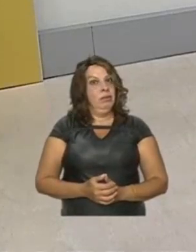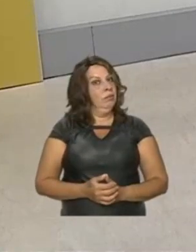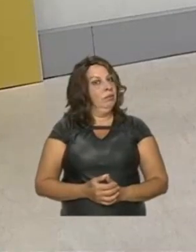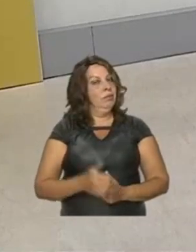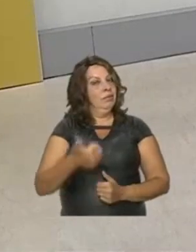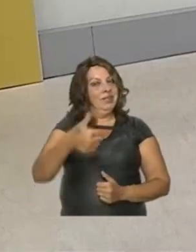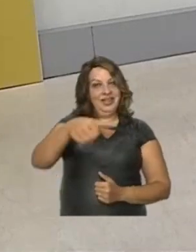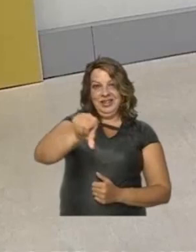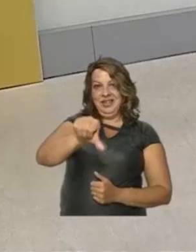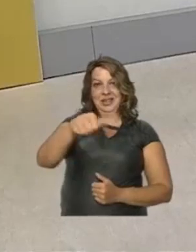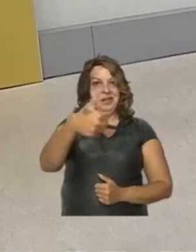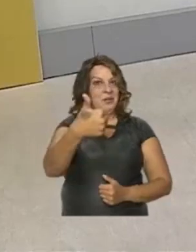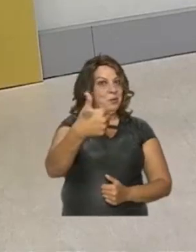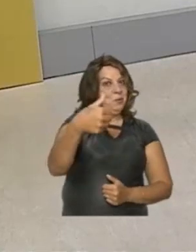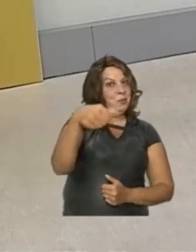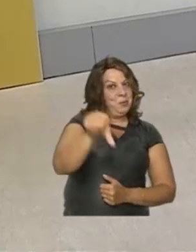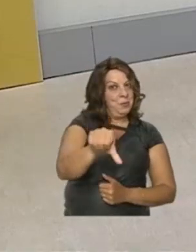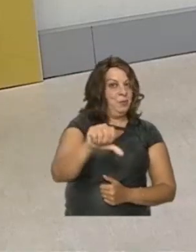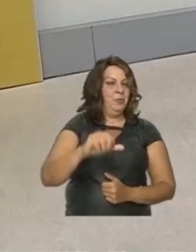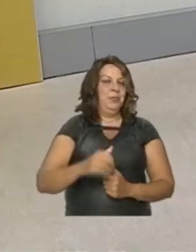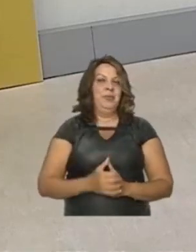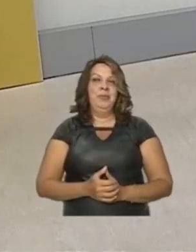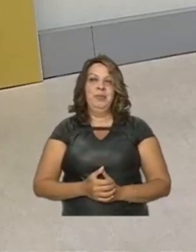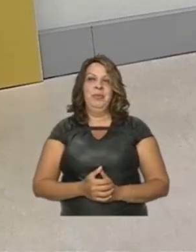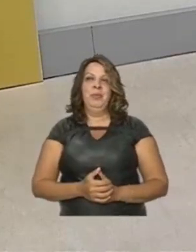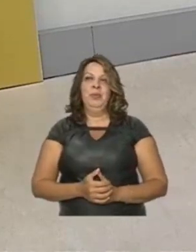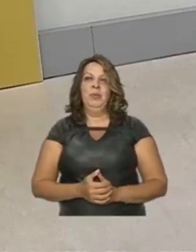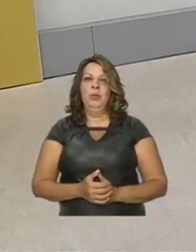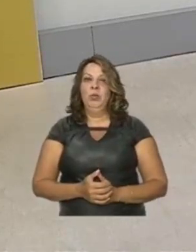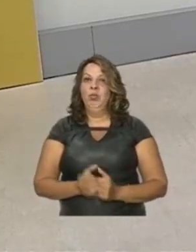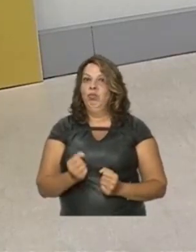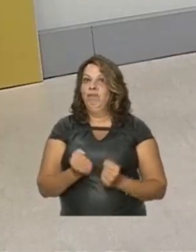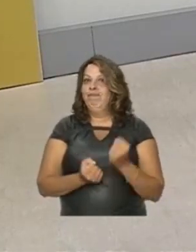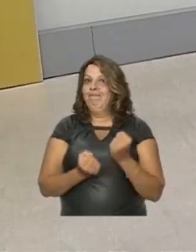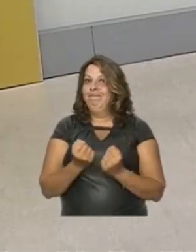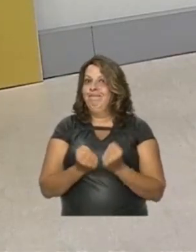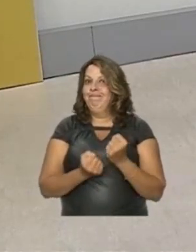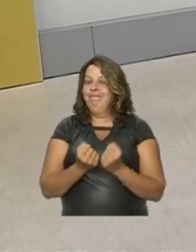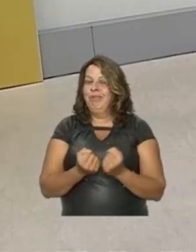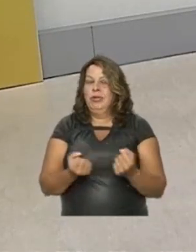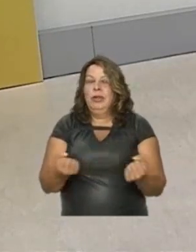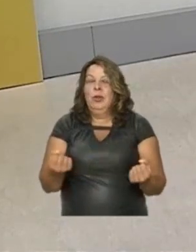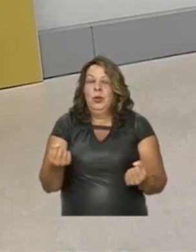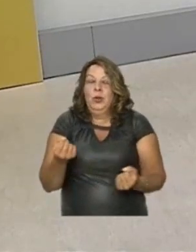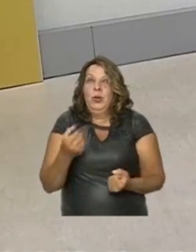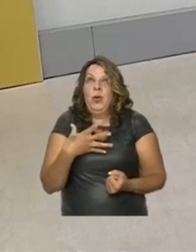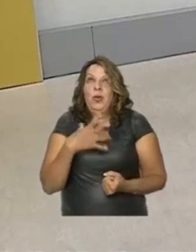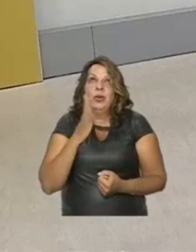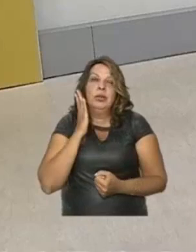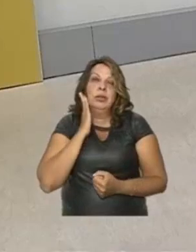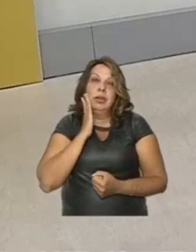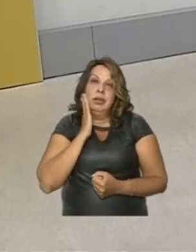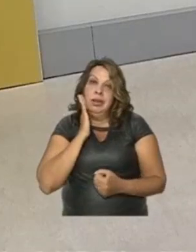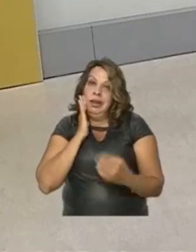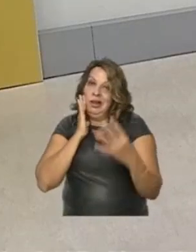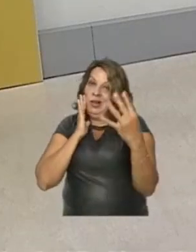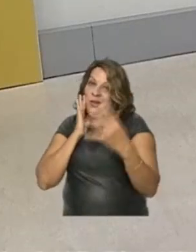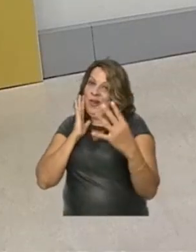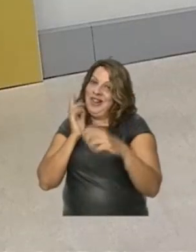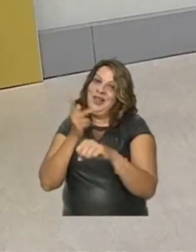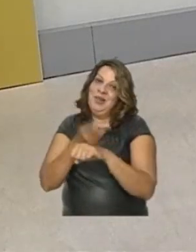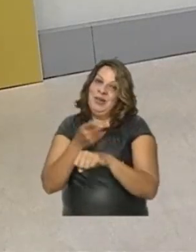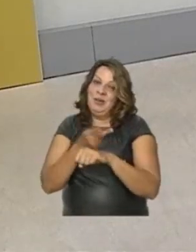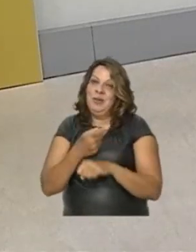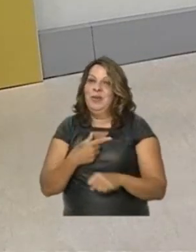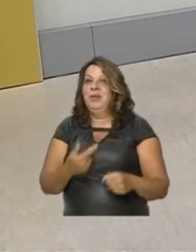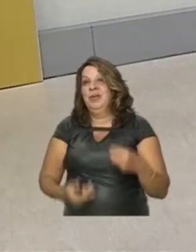Sobe também o 19, 19. Um Onix Plus, 0 quilômetro para você no quarto prêmio.